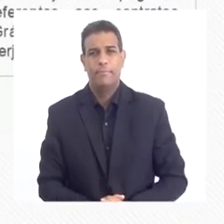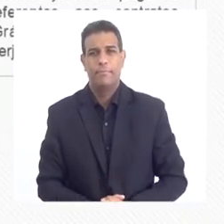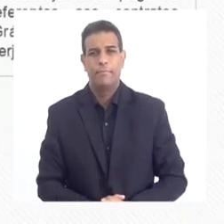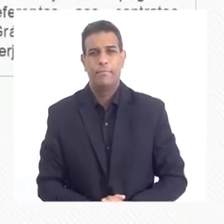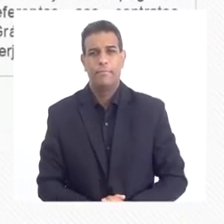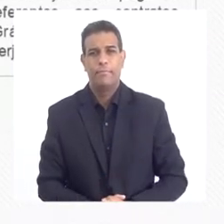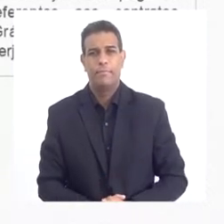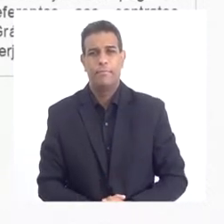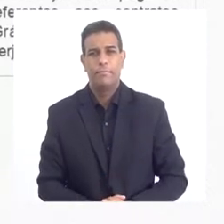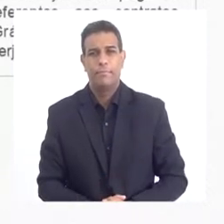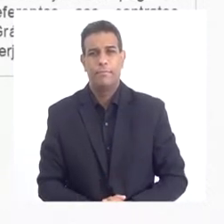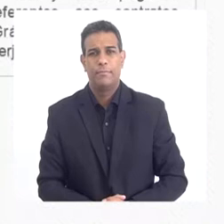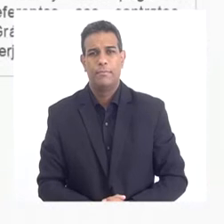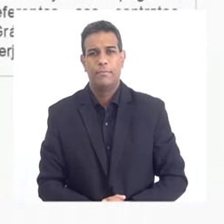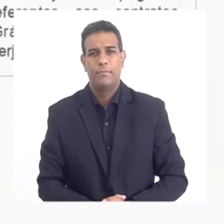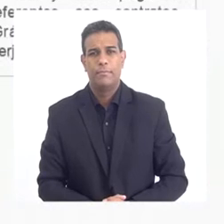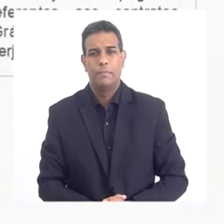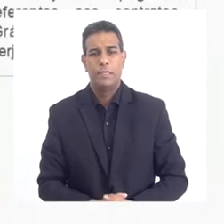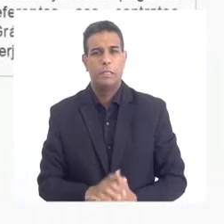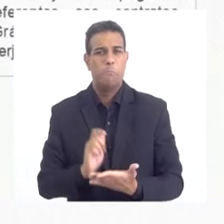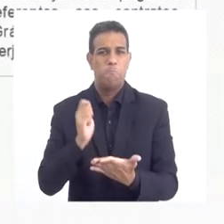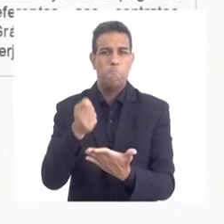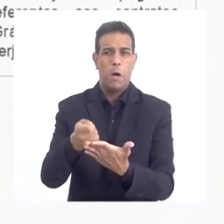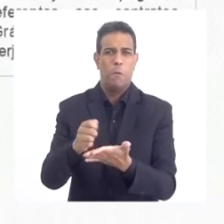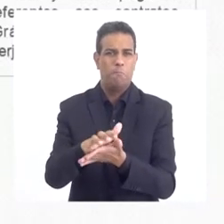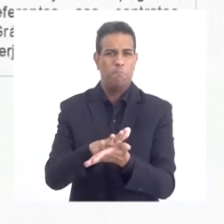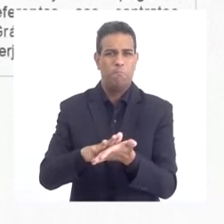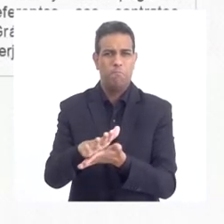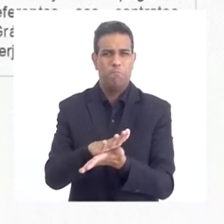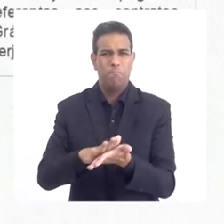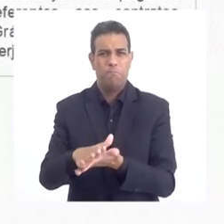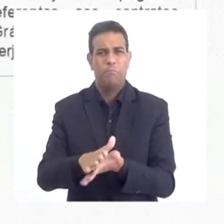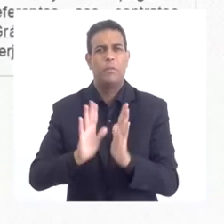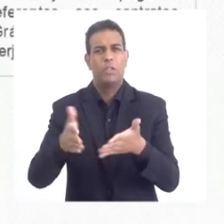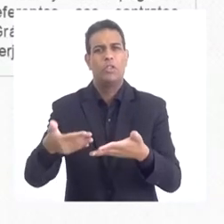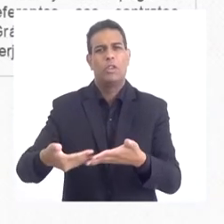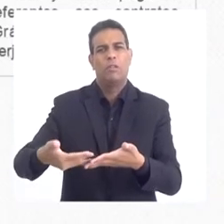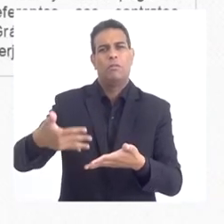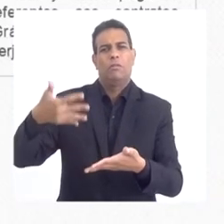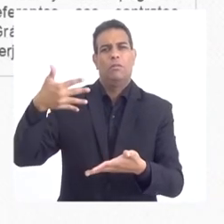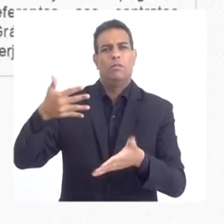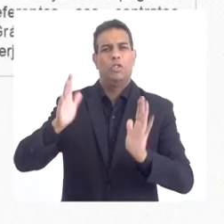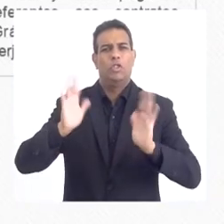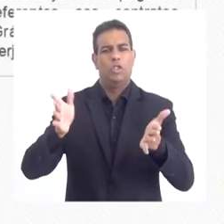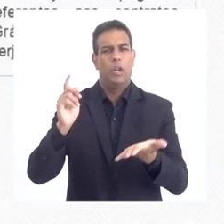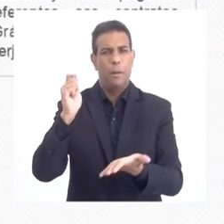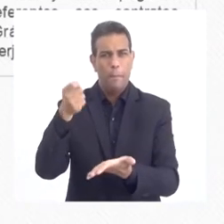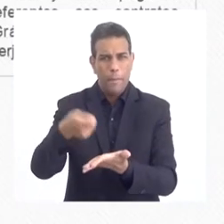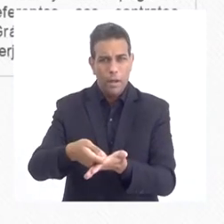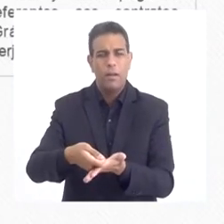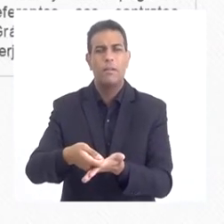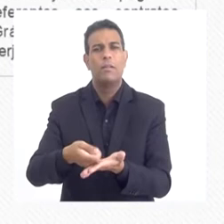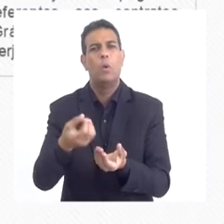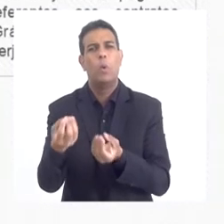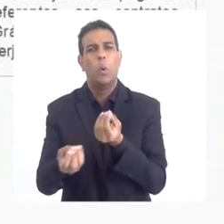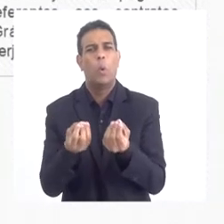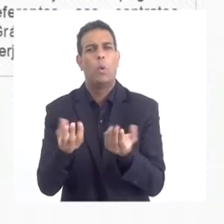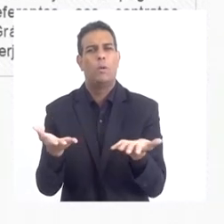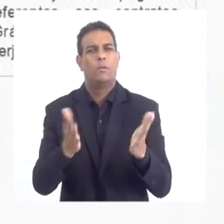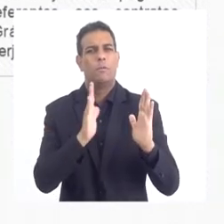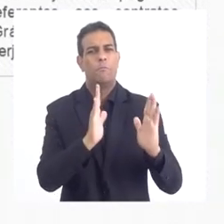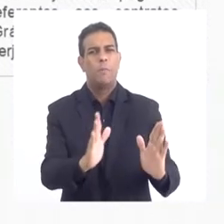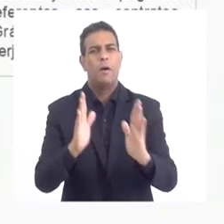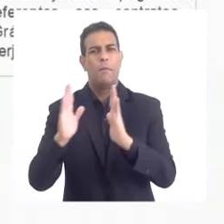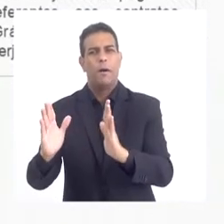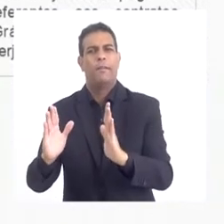Aqui a gente não pagou mais, foi só a que tinha sido paga anteriormente. A gente está agora no processo